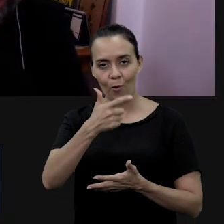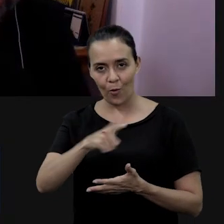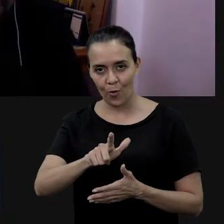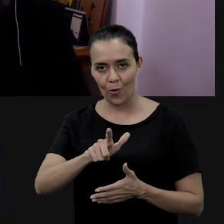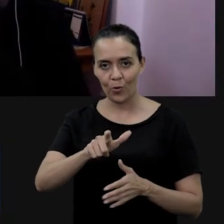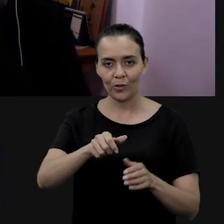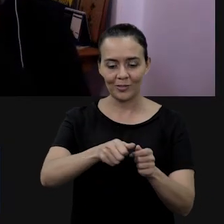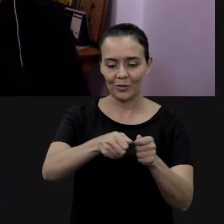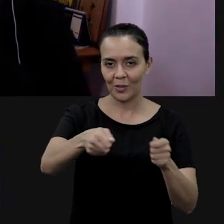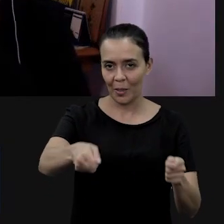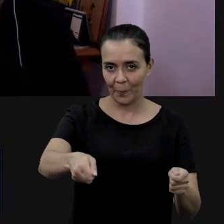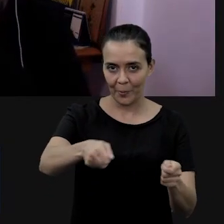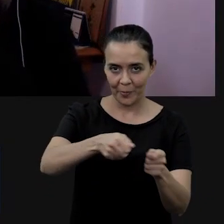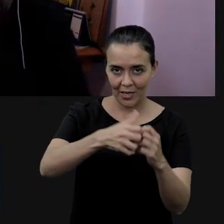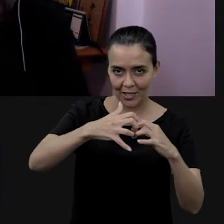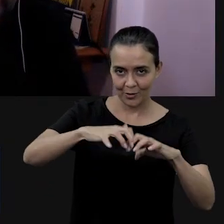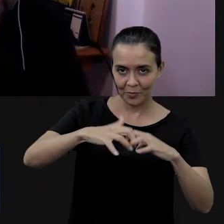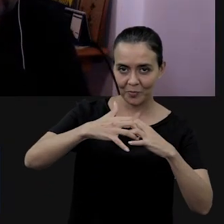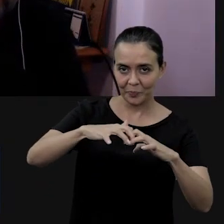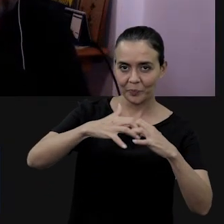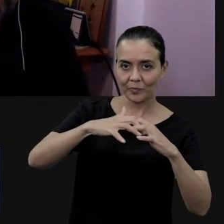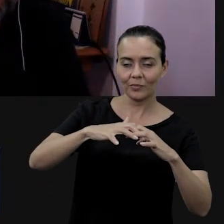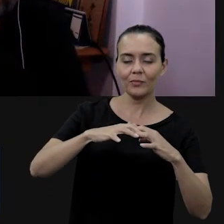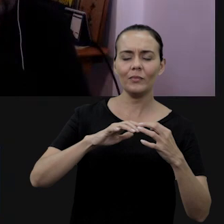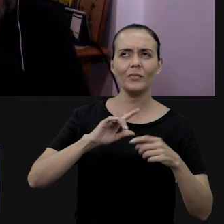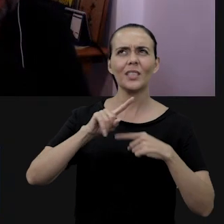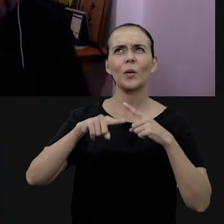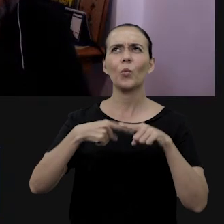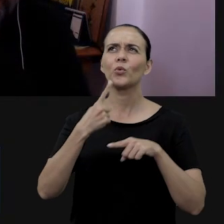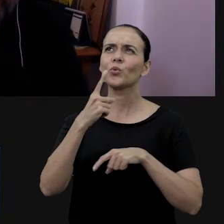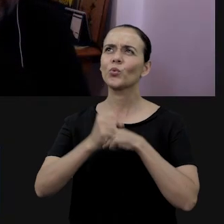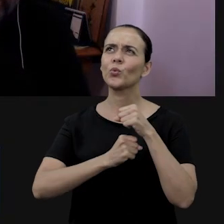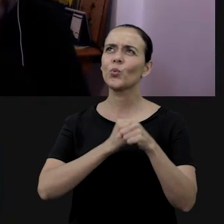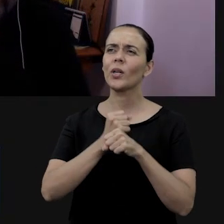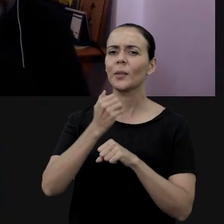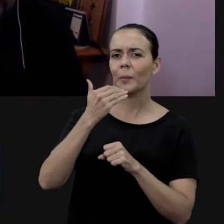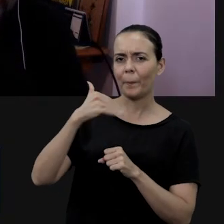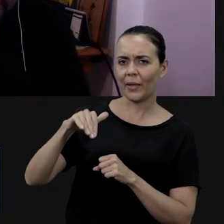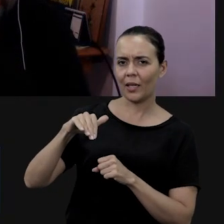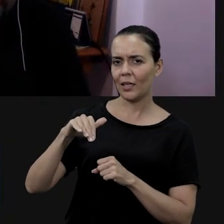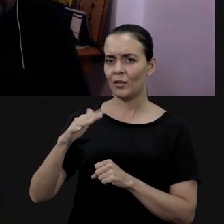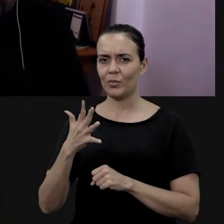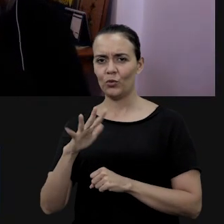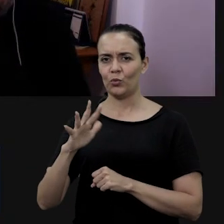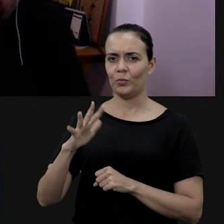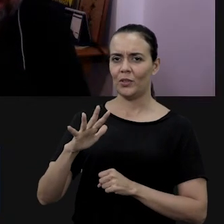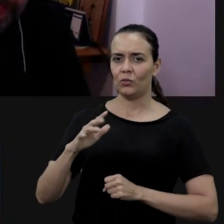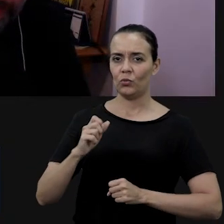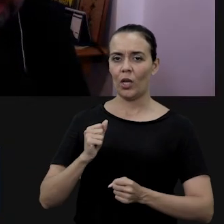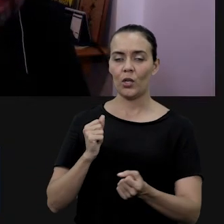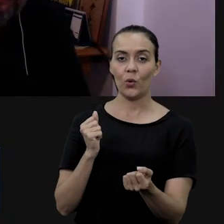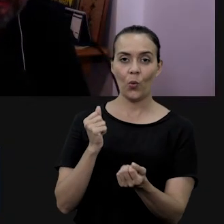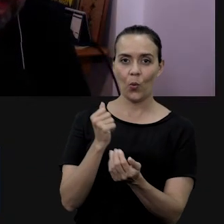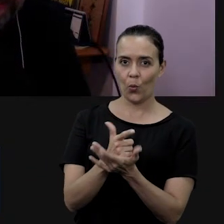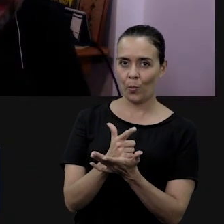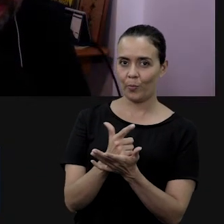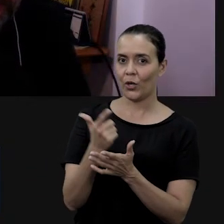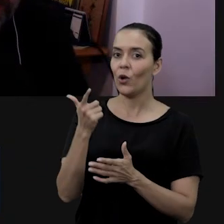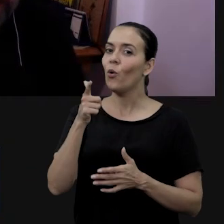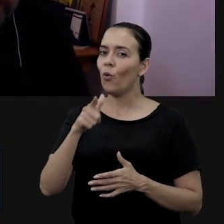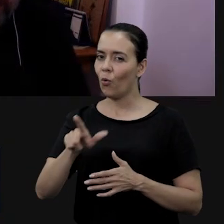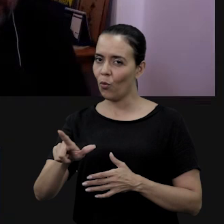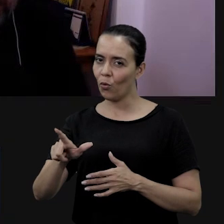lapelas, e depois de mais aí um ano e meio, aí eu parti